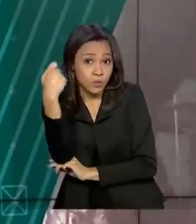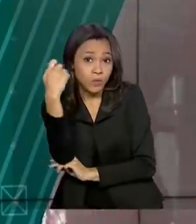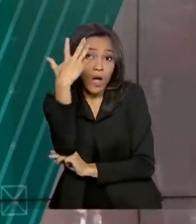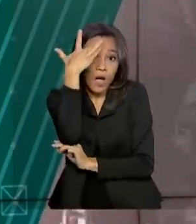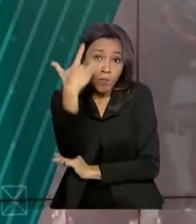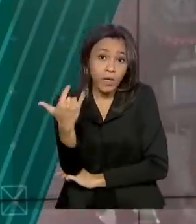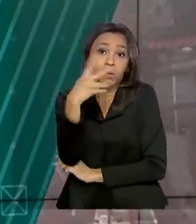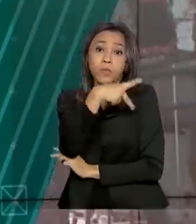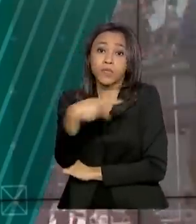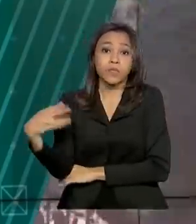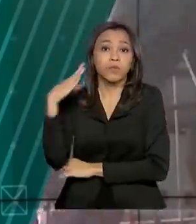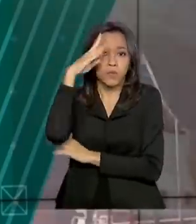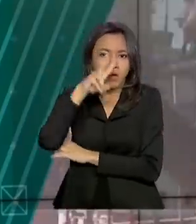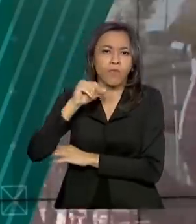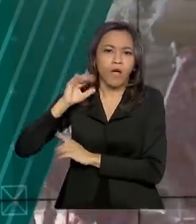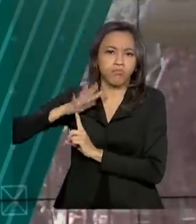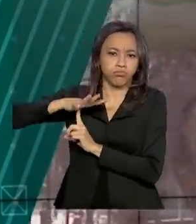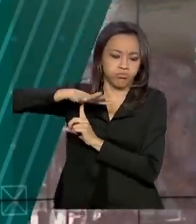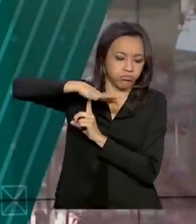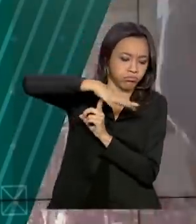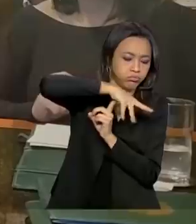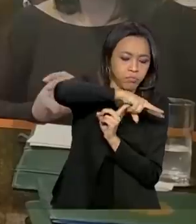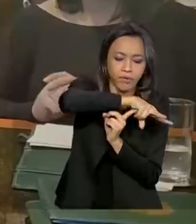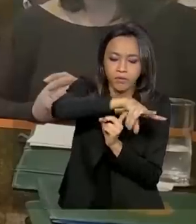vai sobrevoar as áreas afetadas.